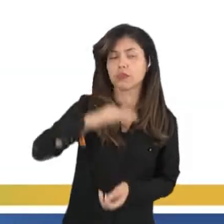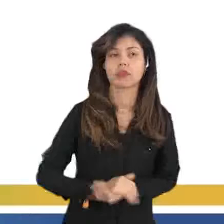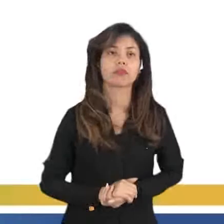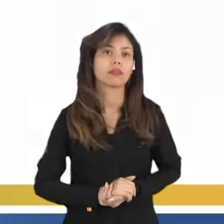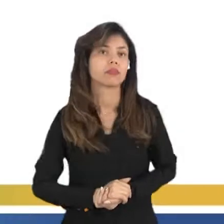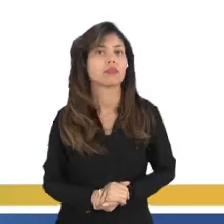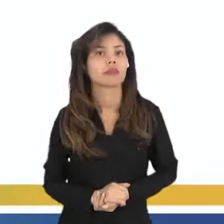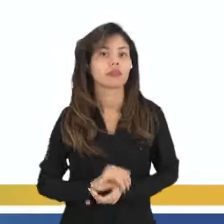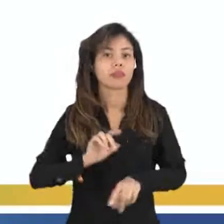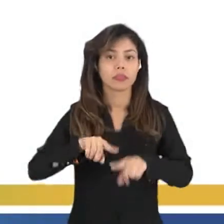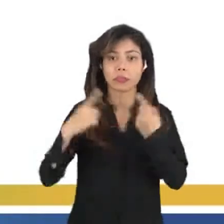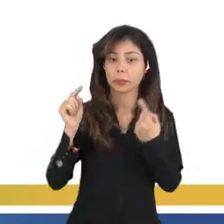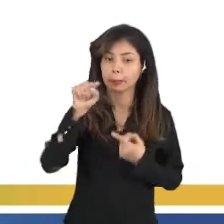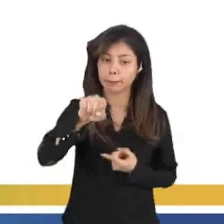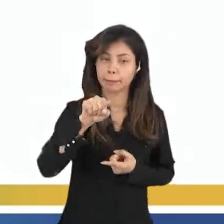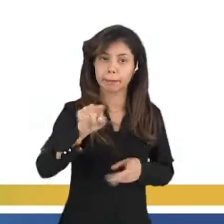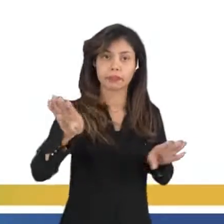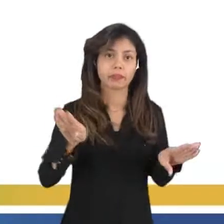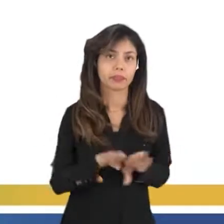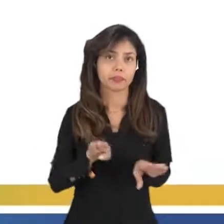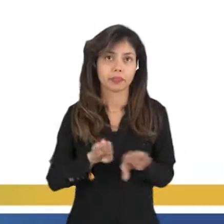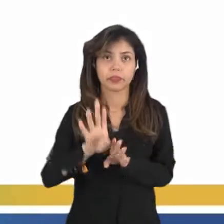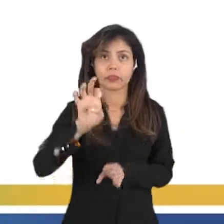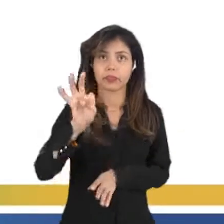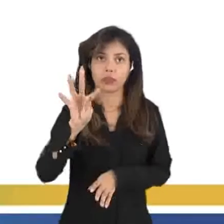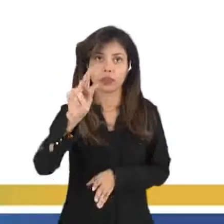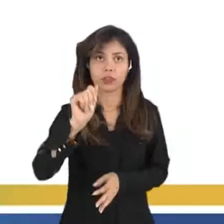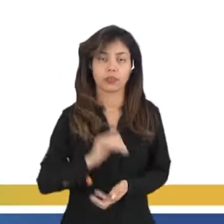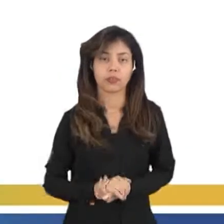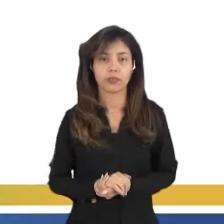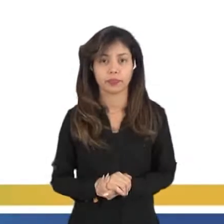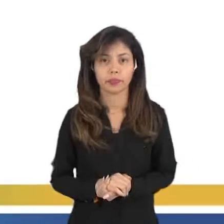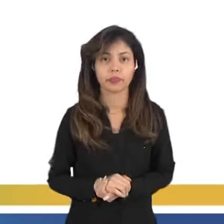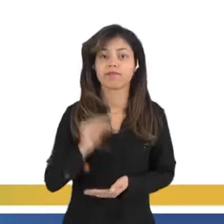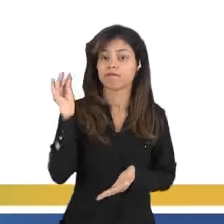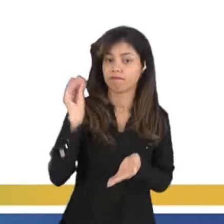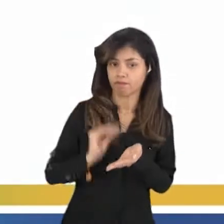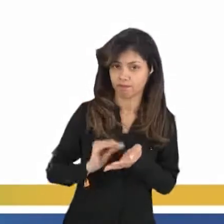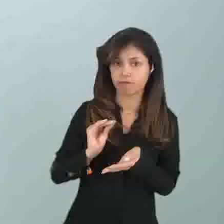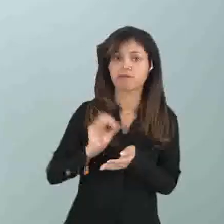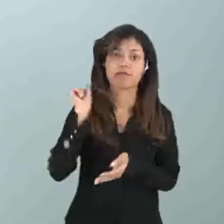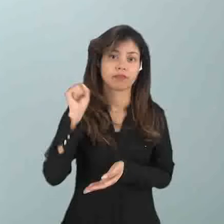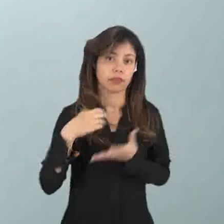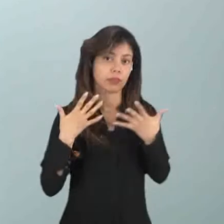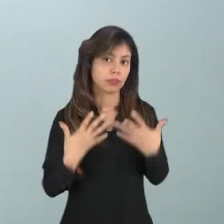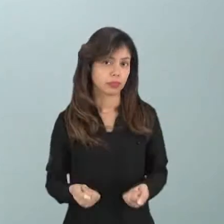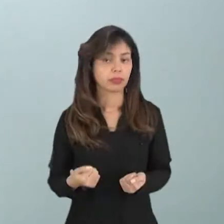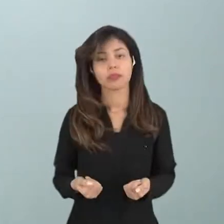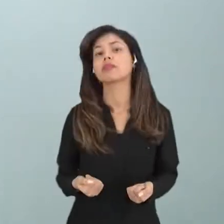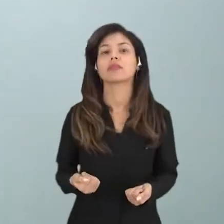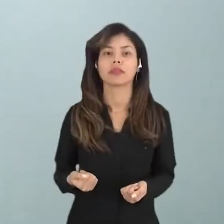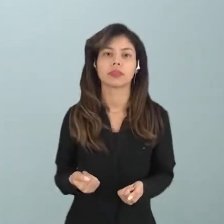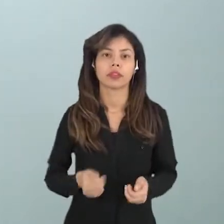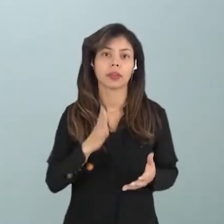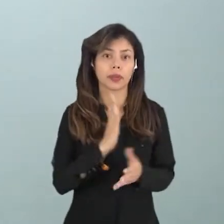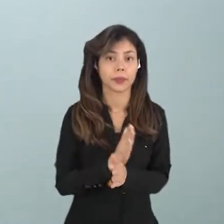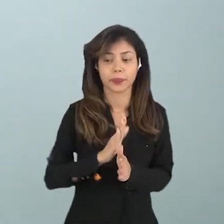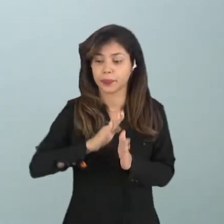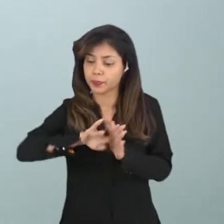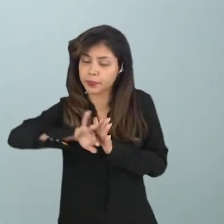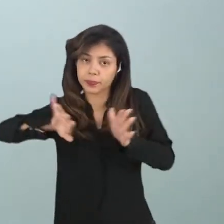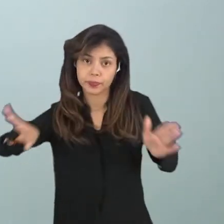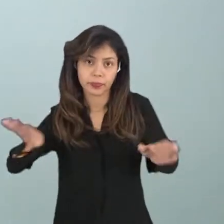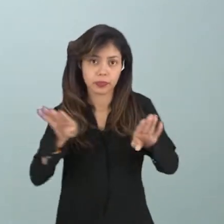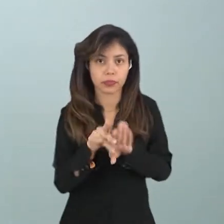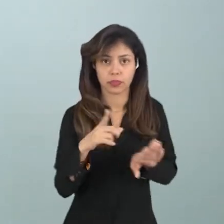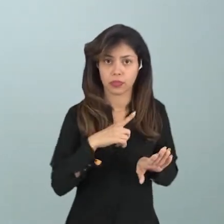intenções. Mas nesse caso específico do ETA, é fazer com que de fato os governos aceitem a separação ou a